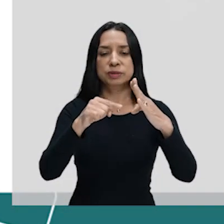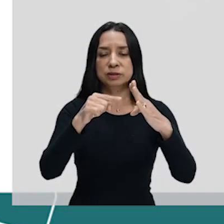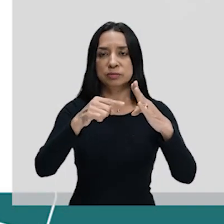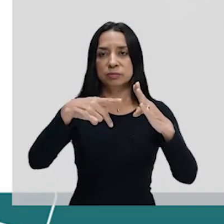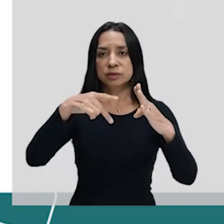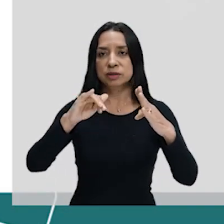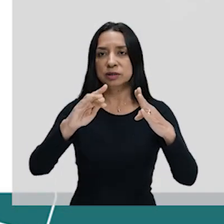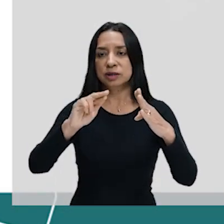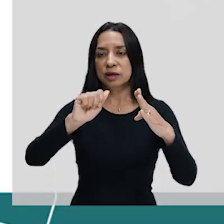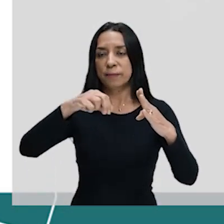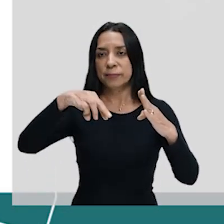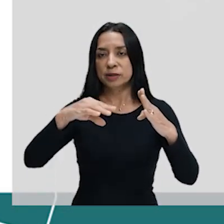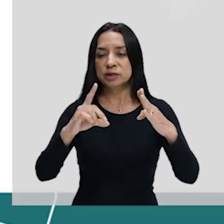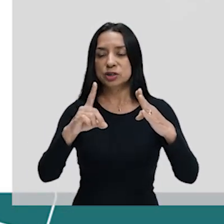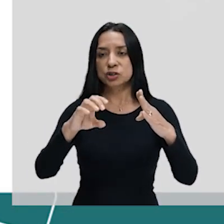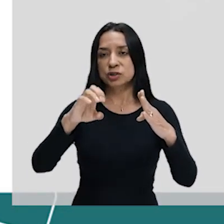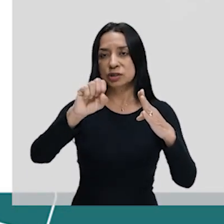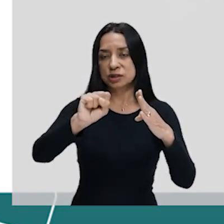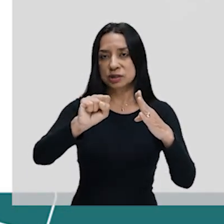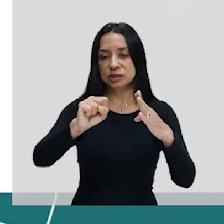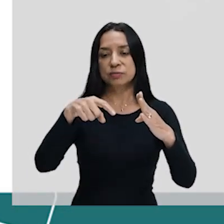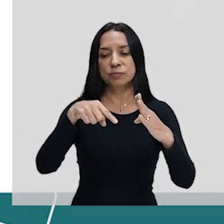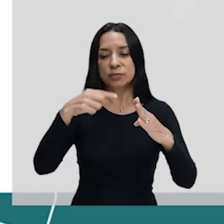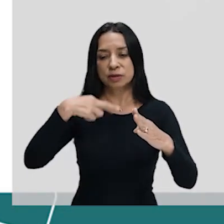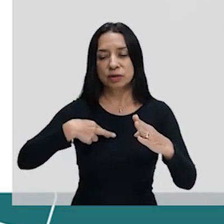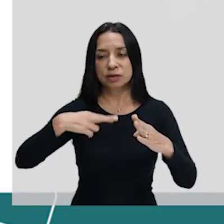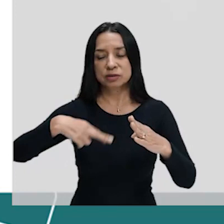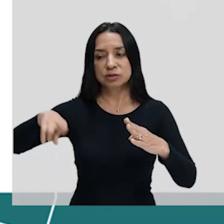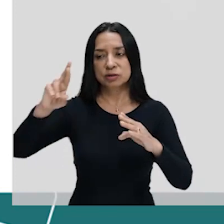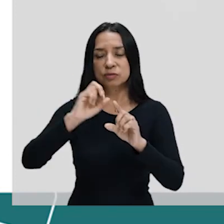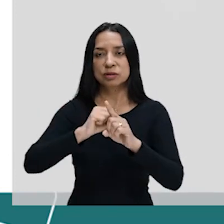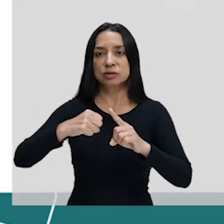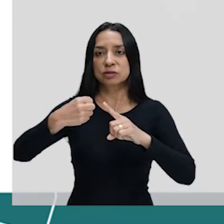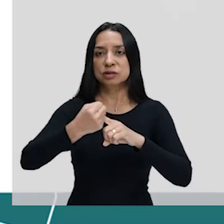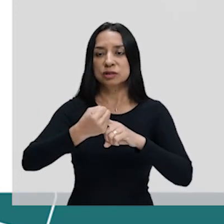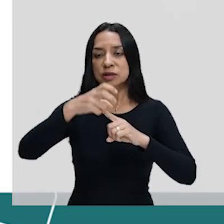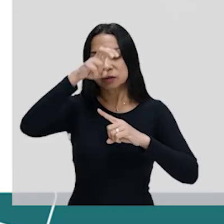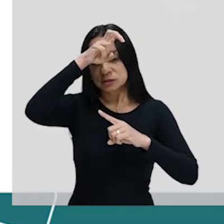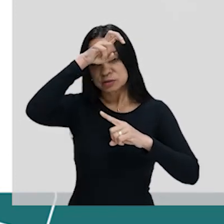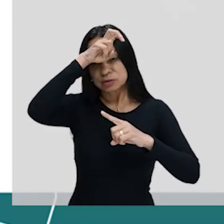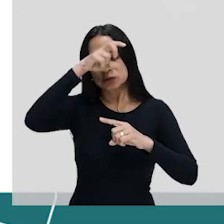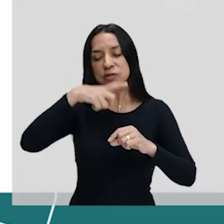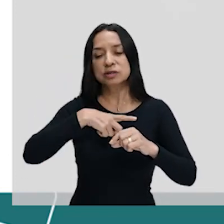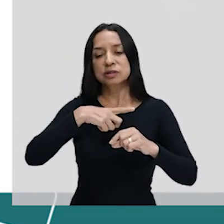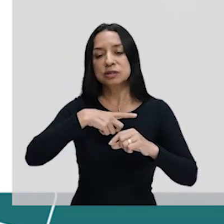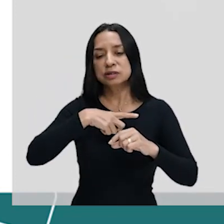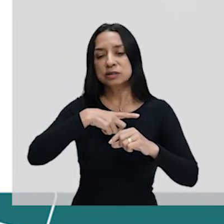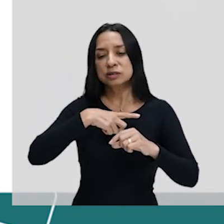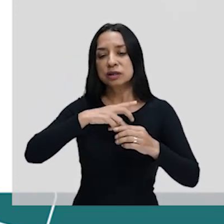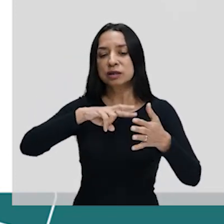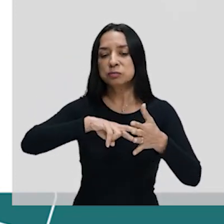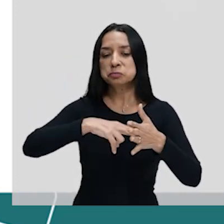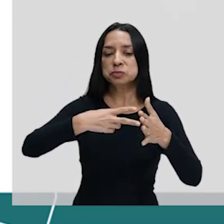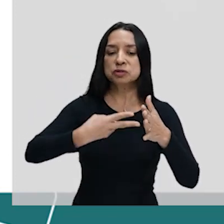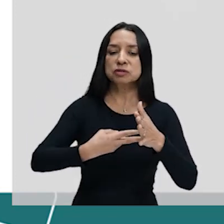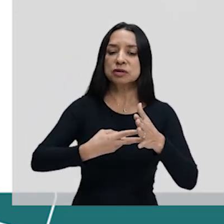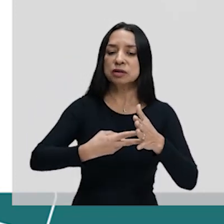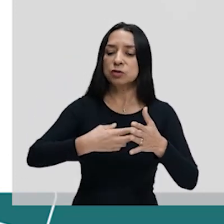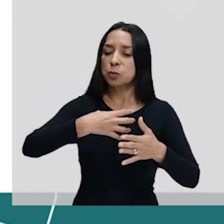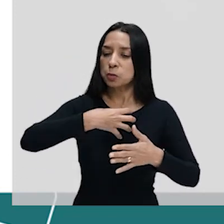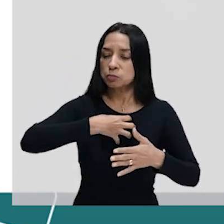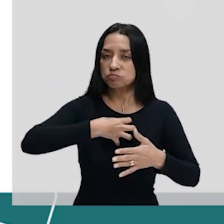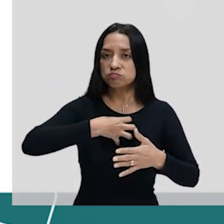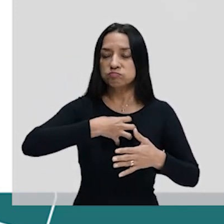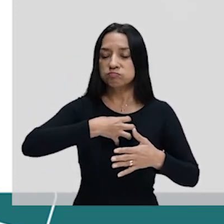que a religião, nessa sociedade egípcia, a religião ela possui um sentido ético. Nós temos um sentido